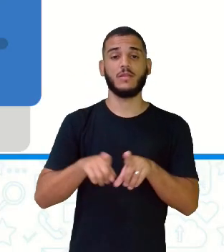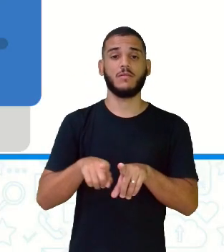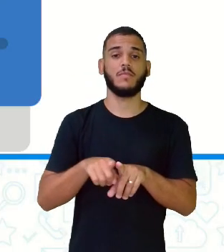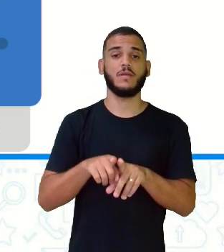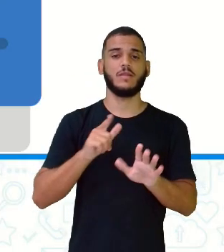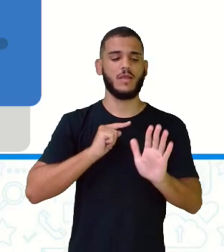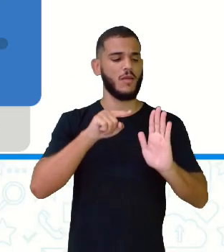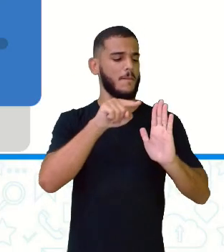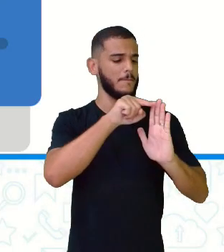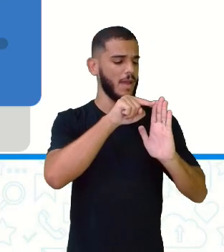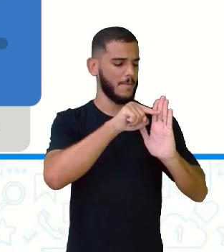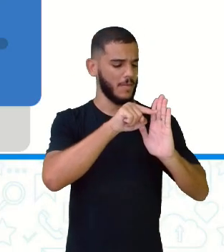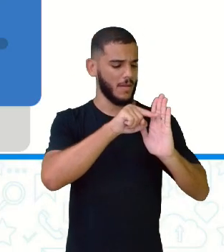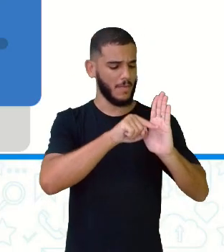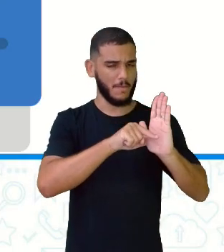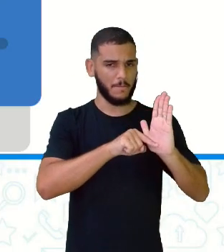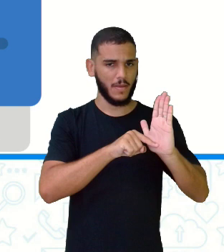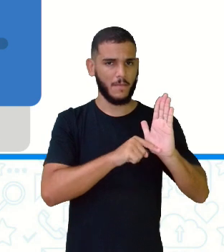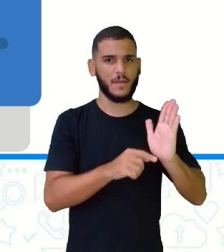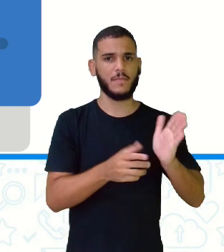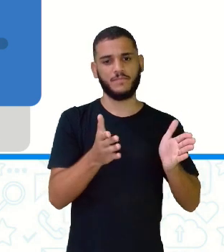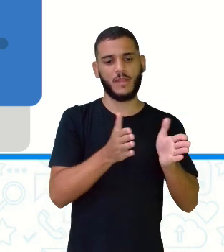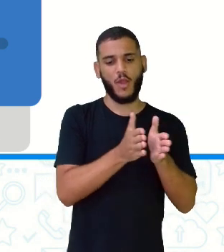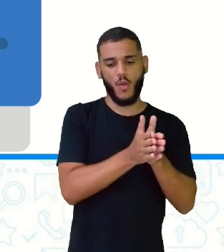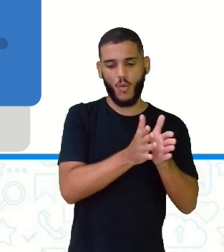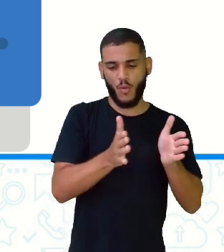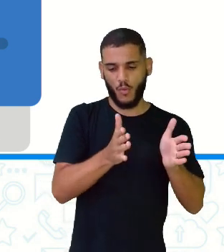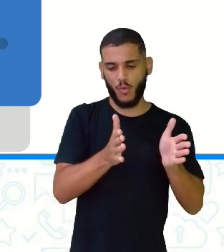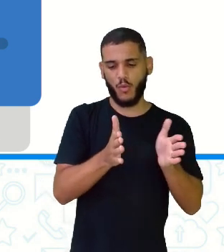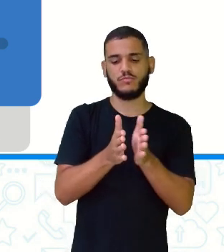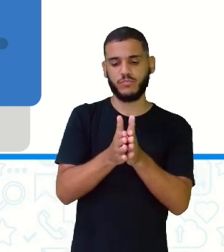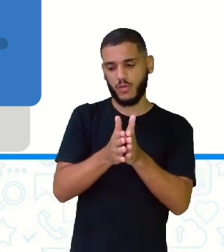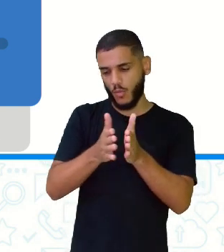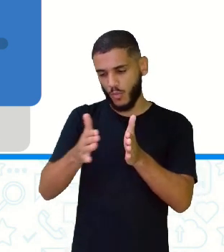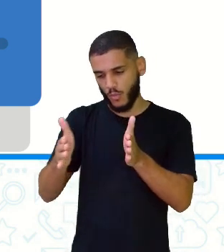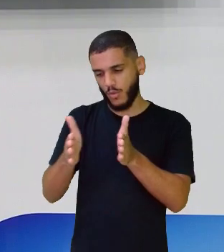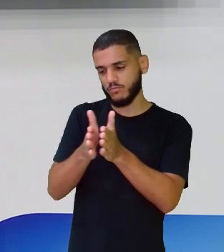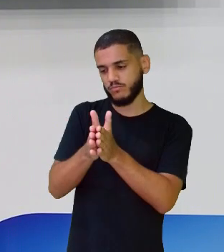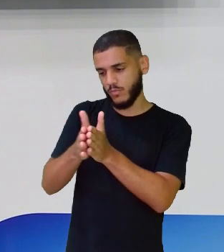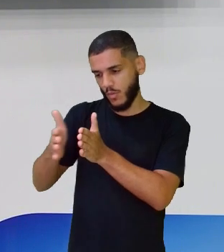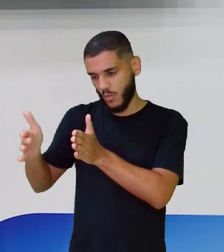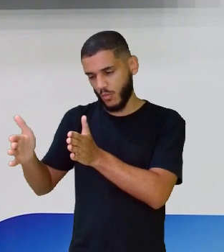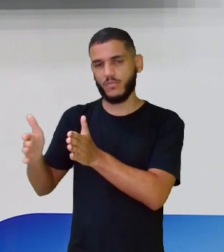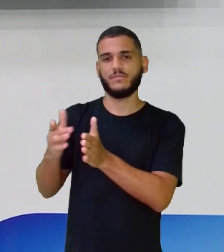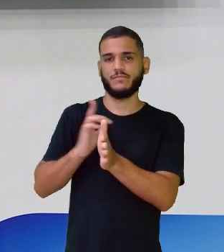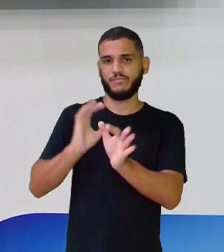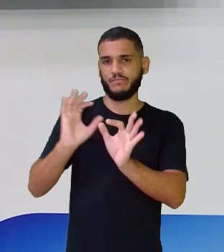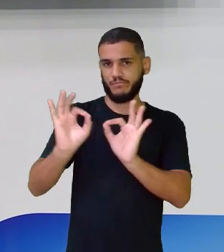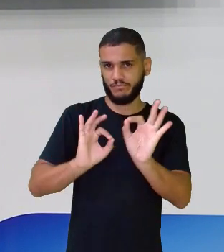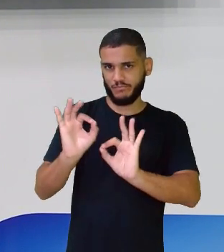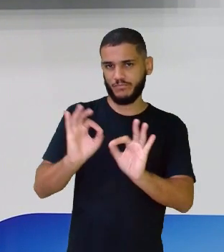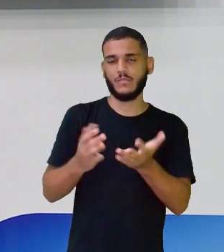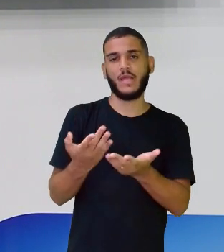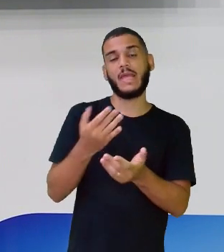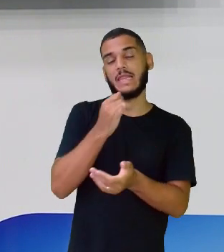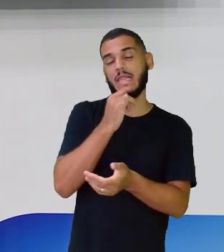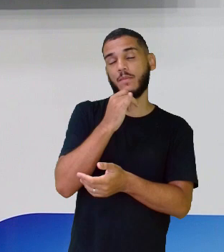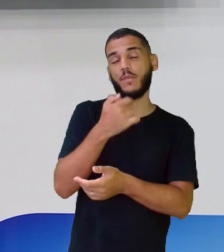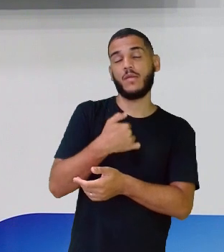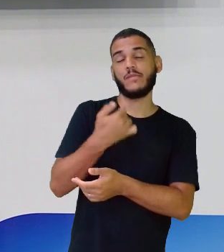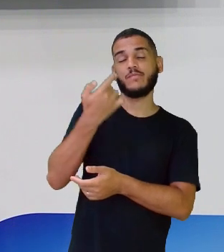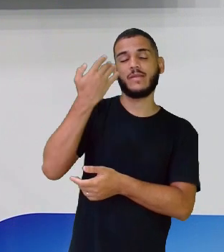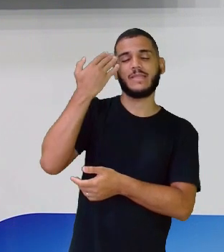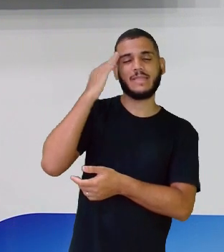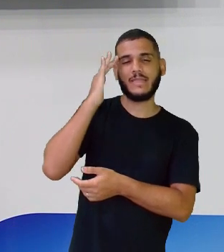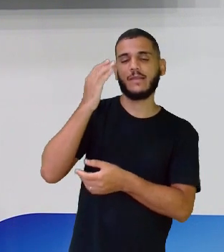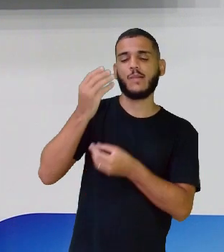ordem cronológica do tempo, porque para eu entender como foi que se